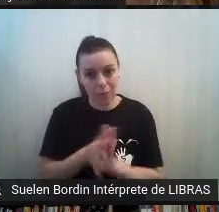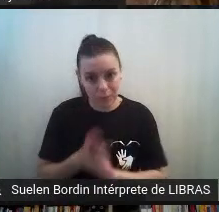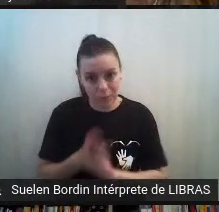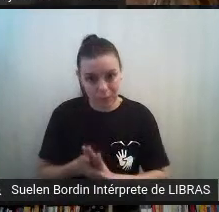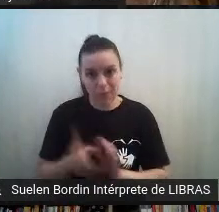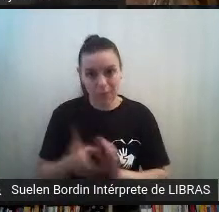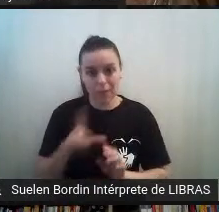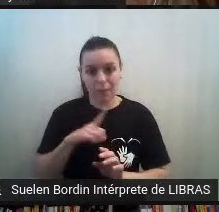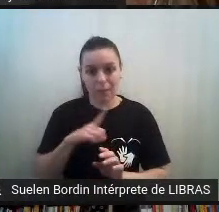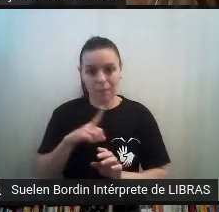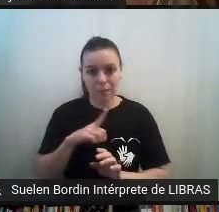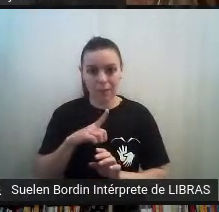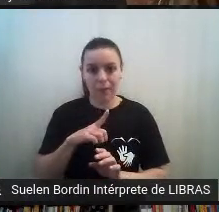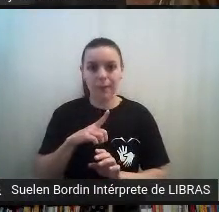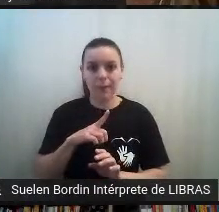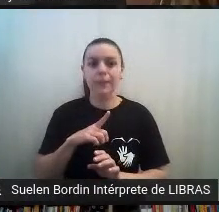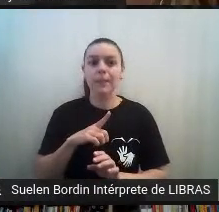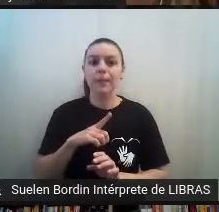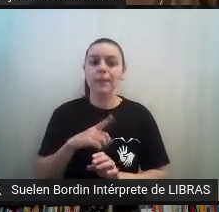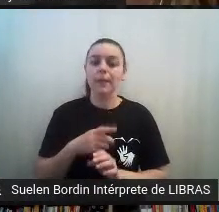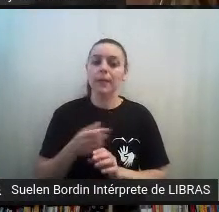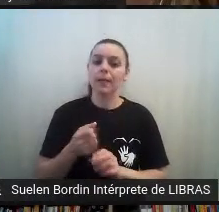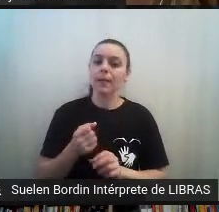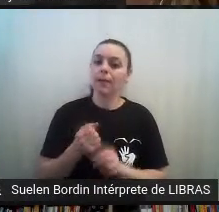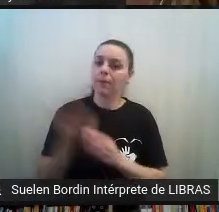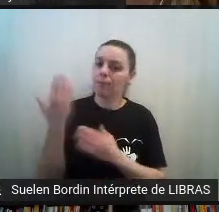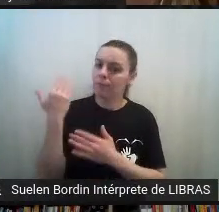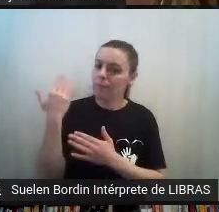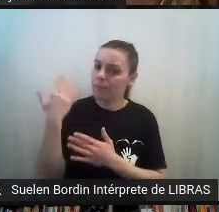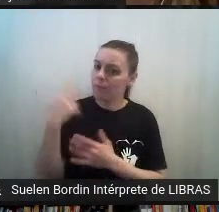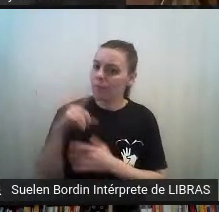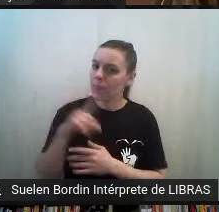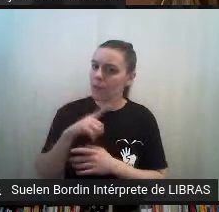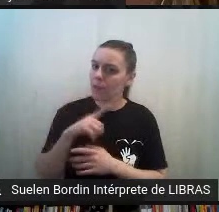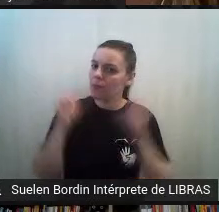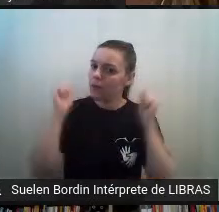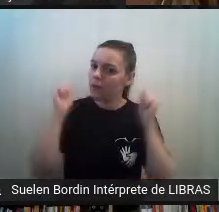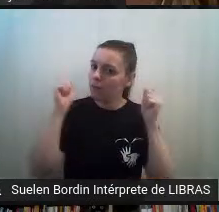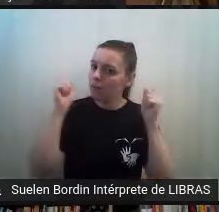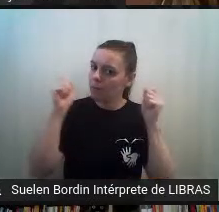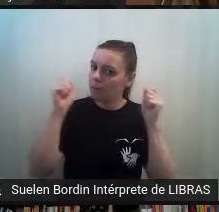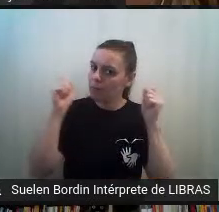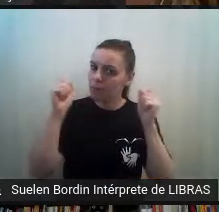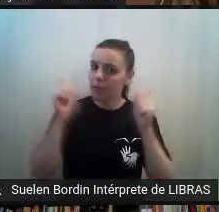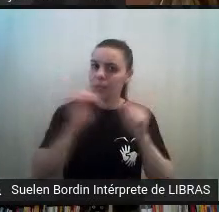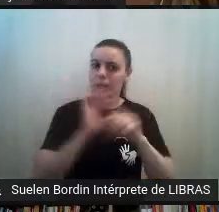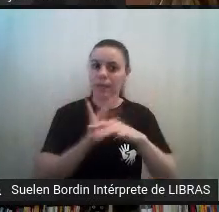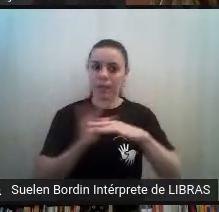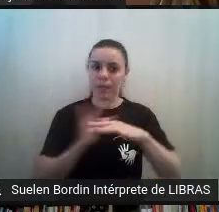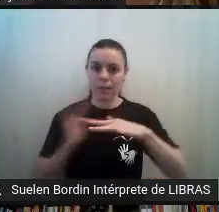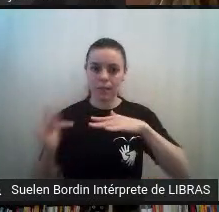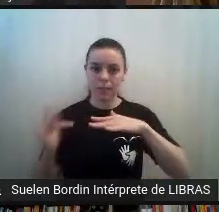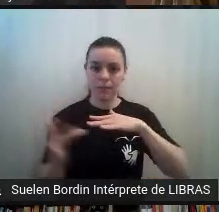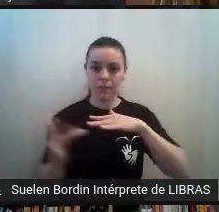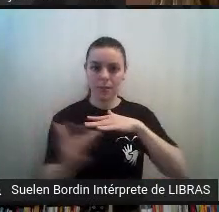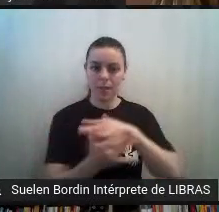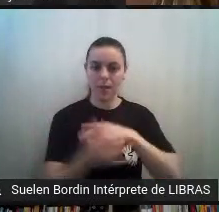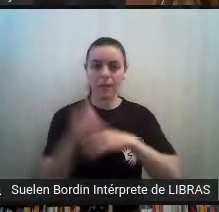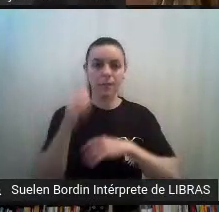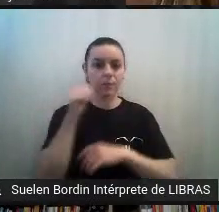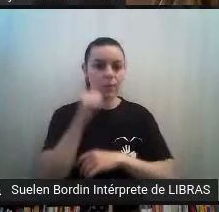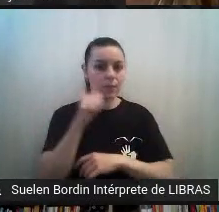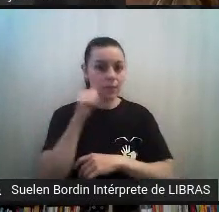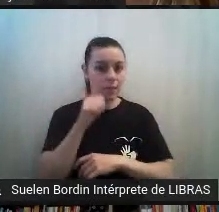Esses dias atrás nós fizemos uma campanha aí nas redes sociais, pessoal da UFPR, as as meninas do curso de engenharia civil da